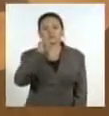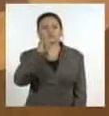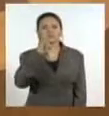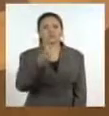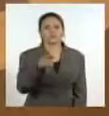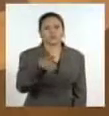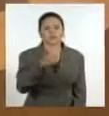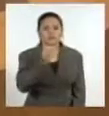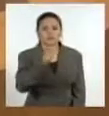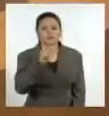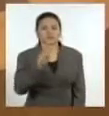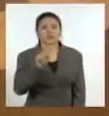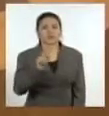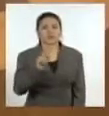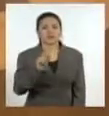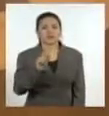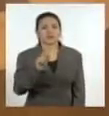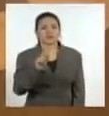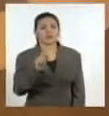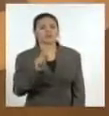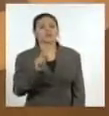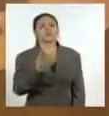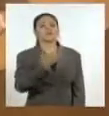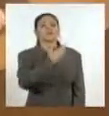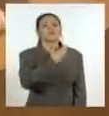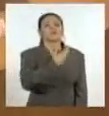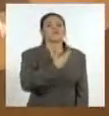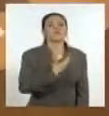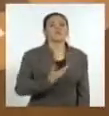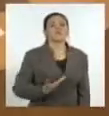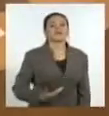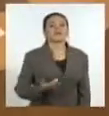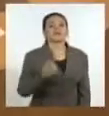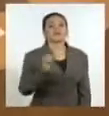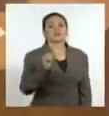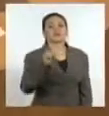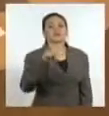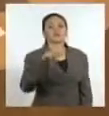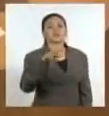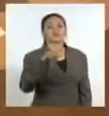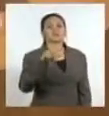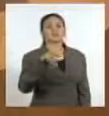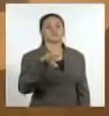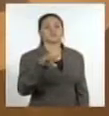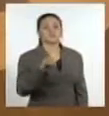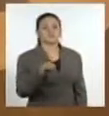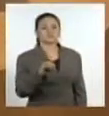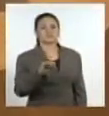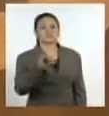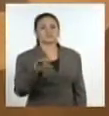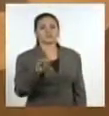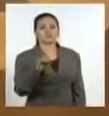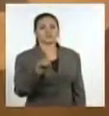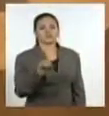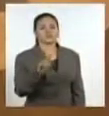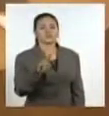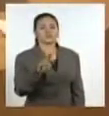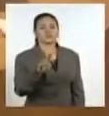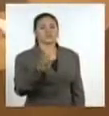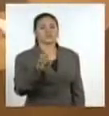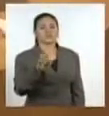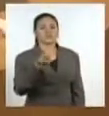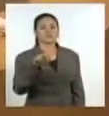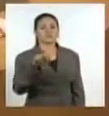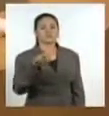ele quem fez, foi o então governador Antônio Jorge Dino, que o sucedeu quando governador do